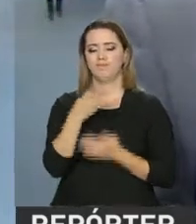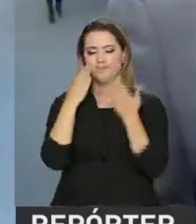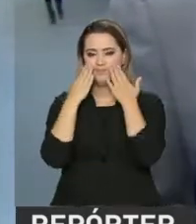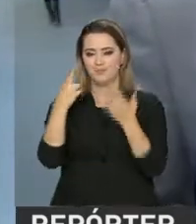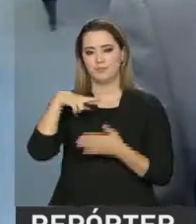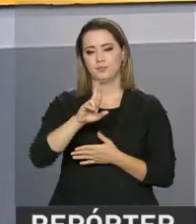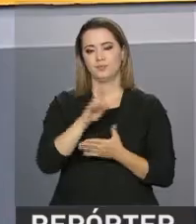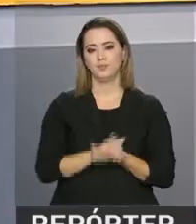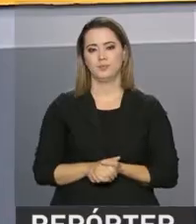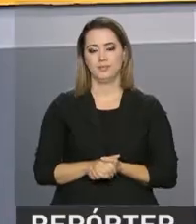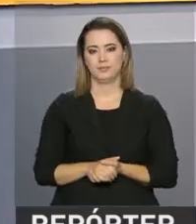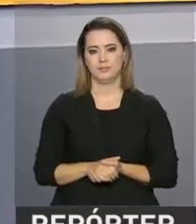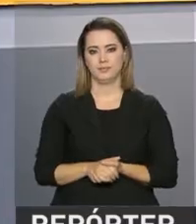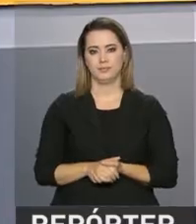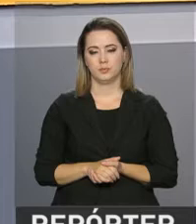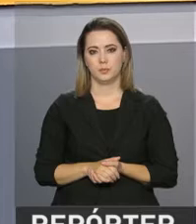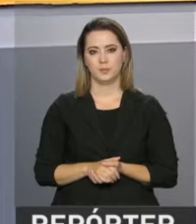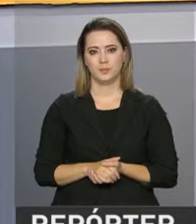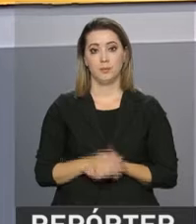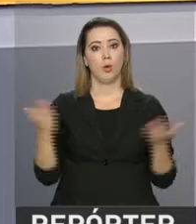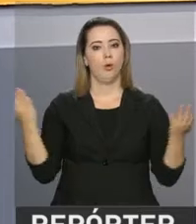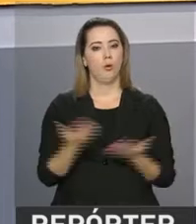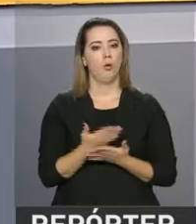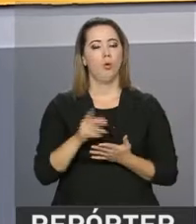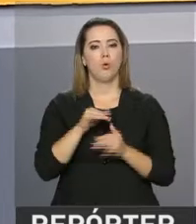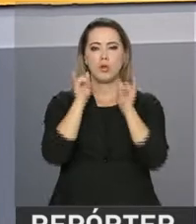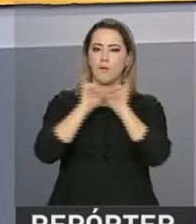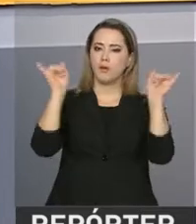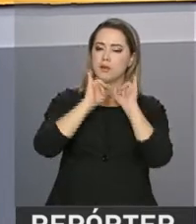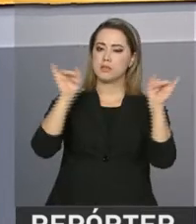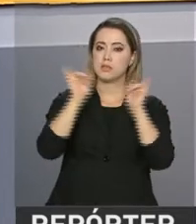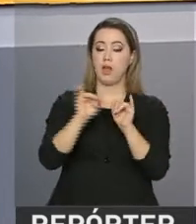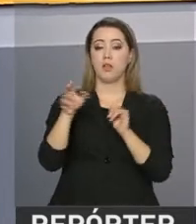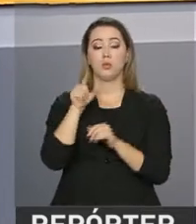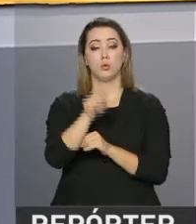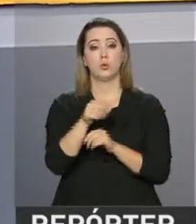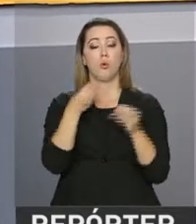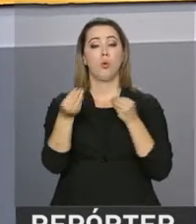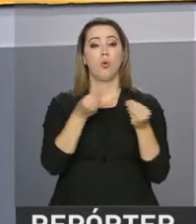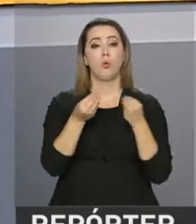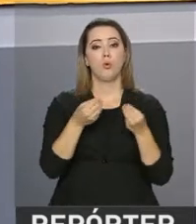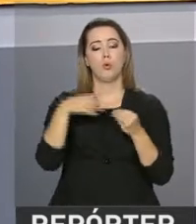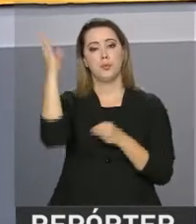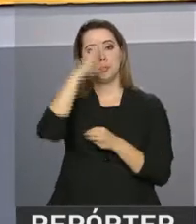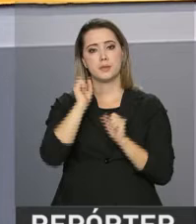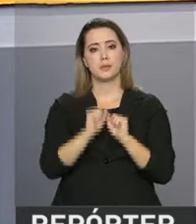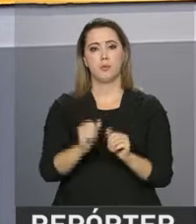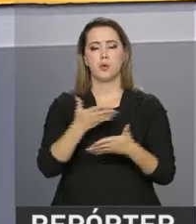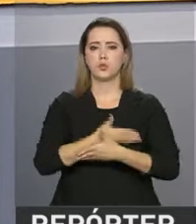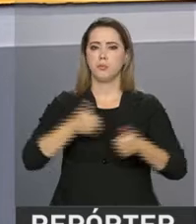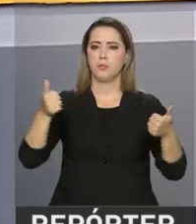TV NBR. Um guia lançado hoje traz orientações para os brasileiros que querem iniciar ou